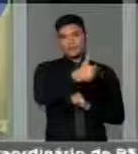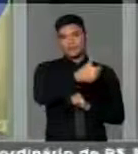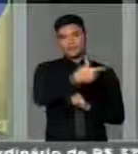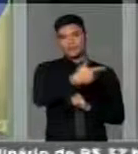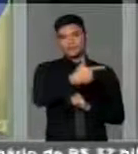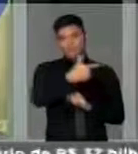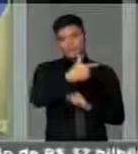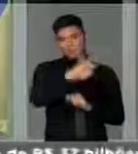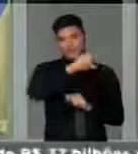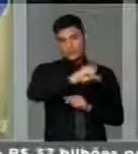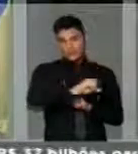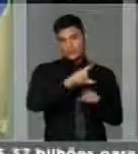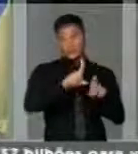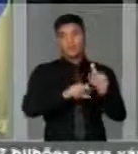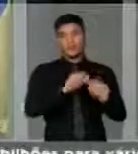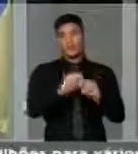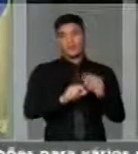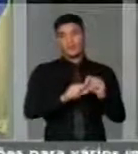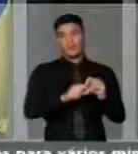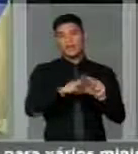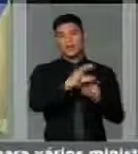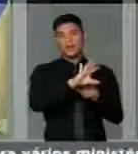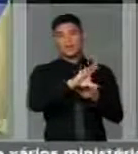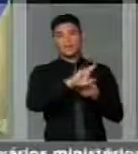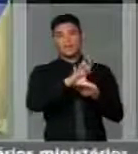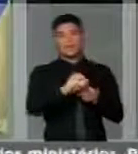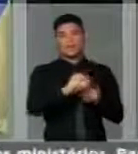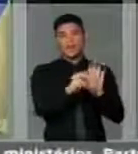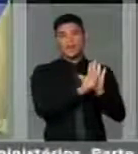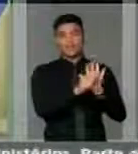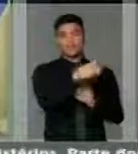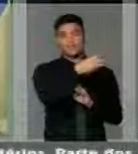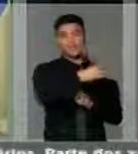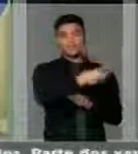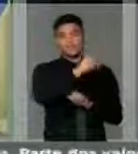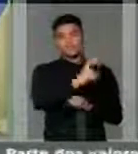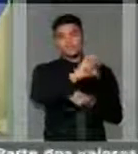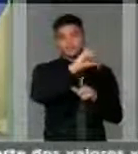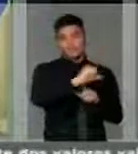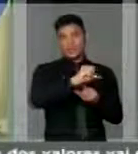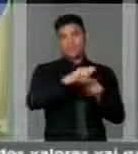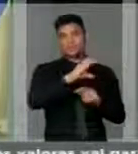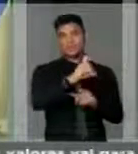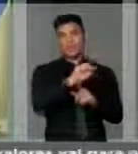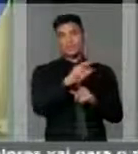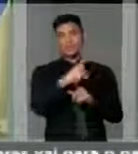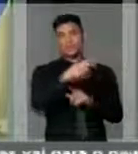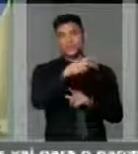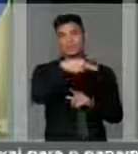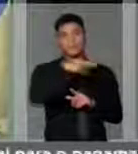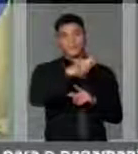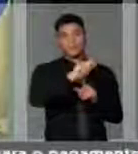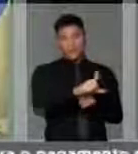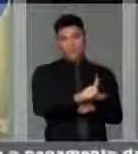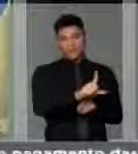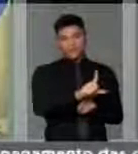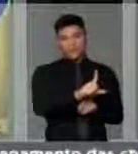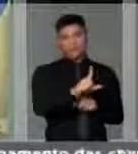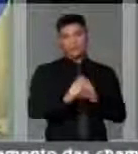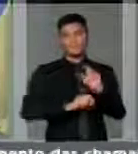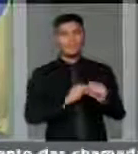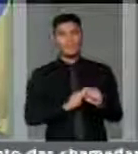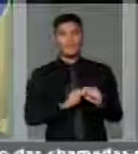de desobediência que o governo cometeu, que está no artigo 359 do Código Penal. É pelo crime de extorsão que o